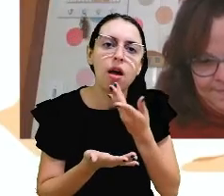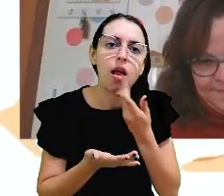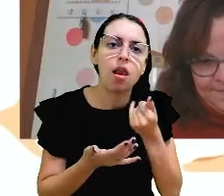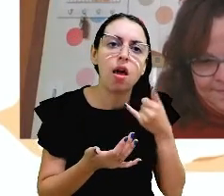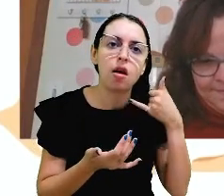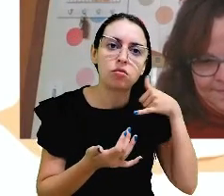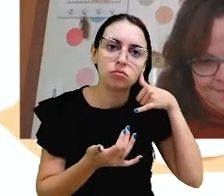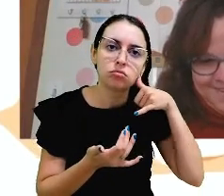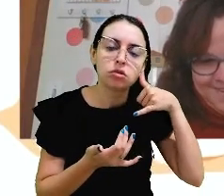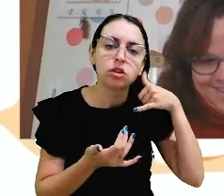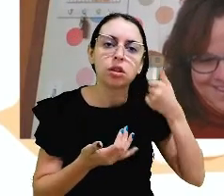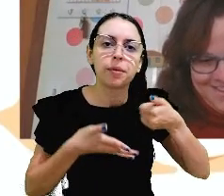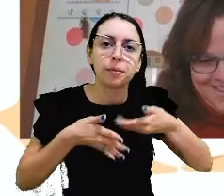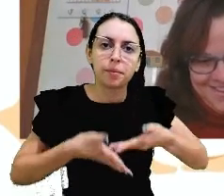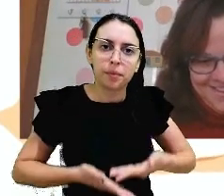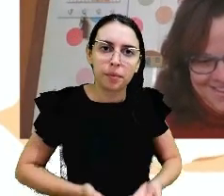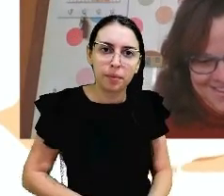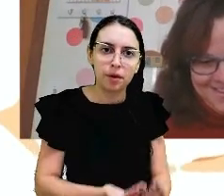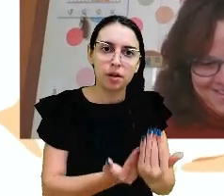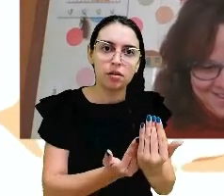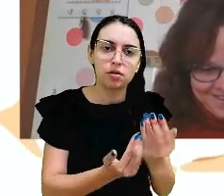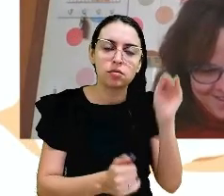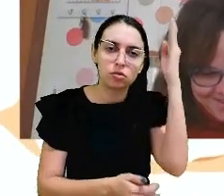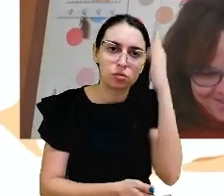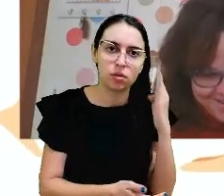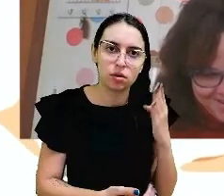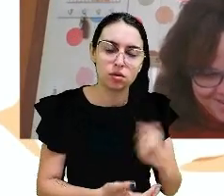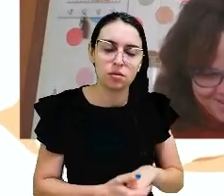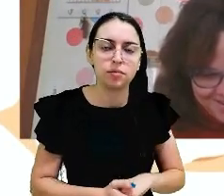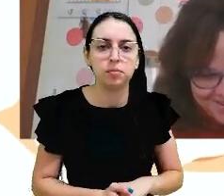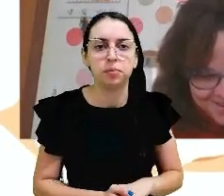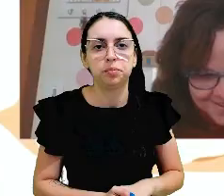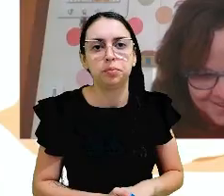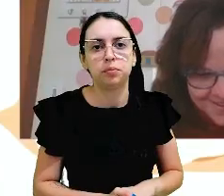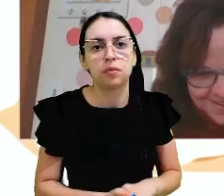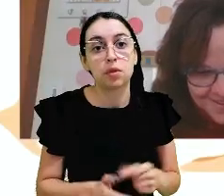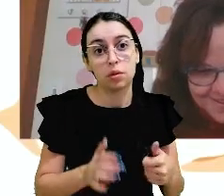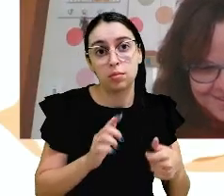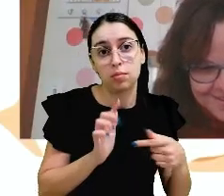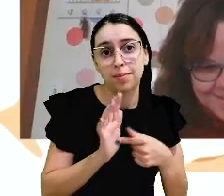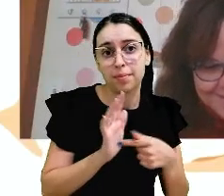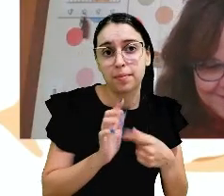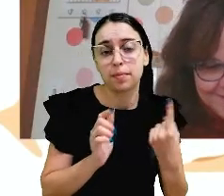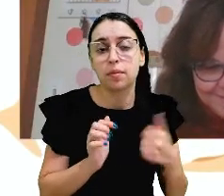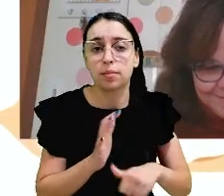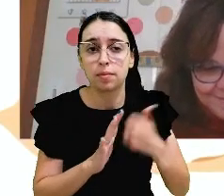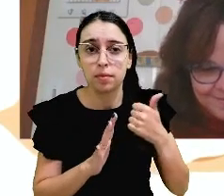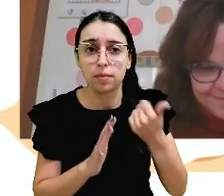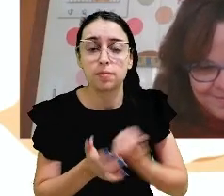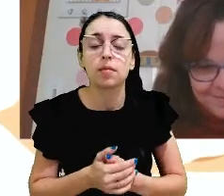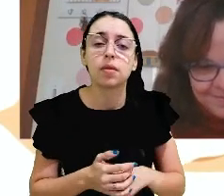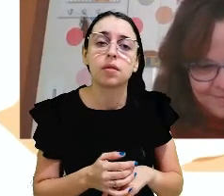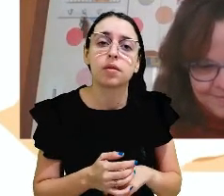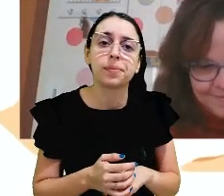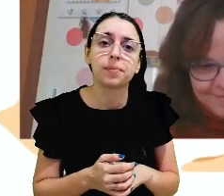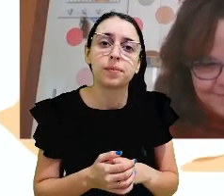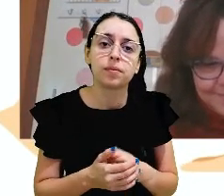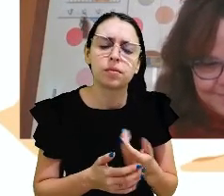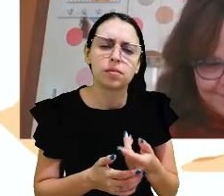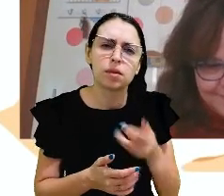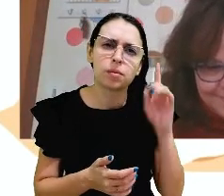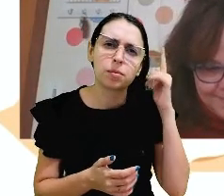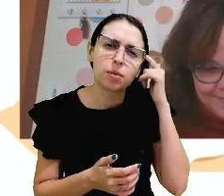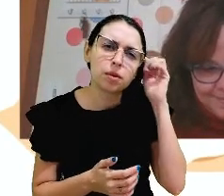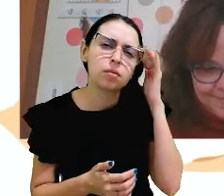parteira tradicional no Brasil, né? O primeiro ponto que eu queria trazer é uma